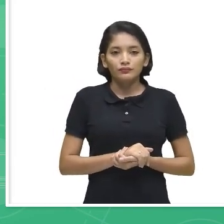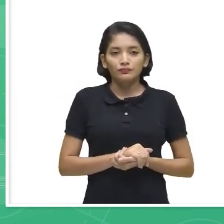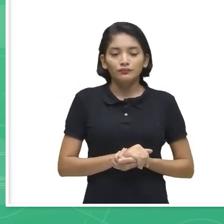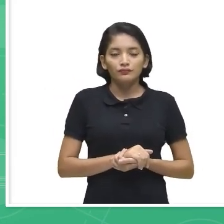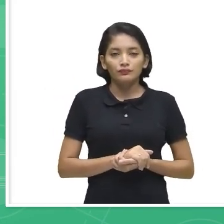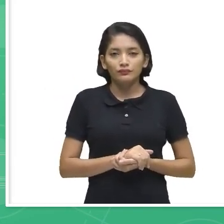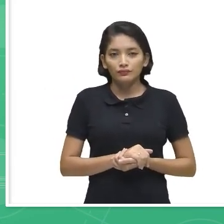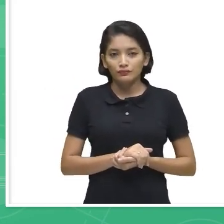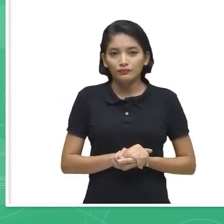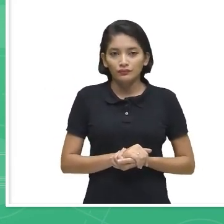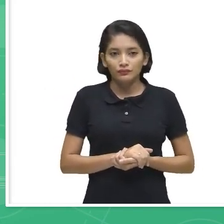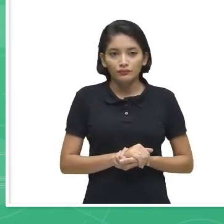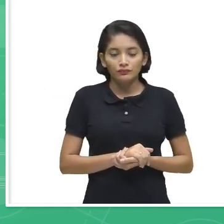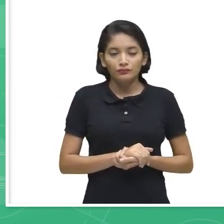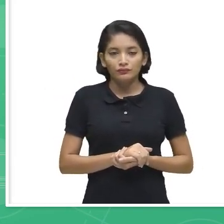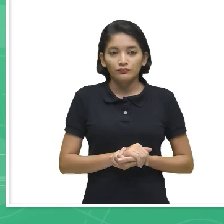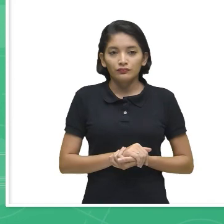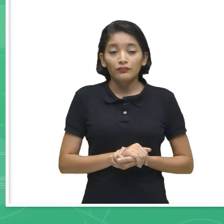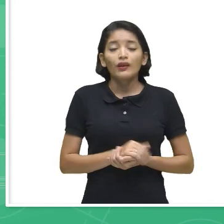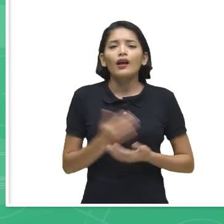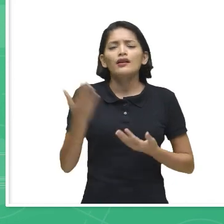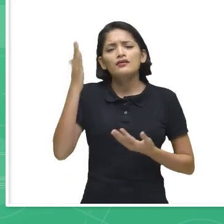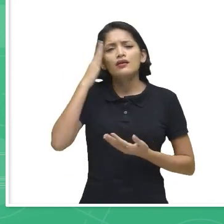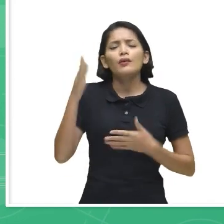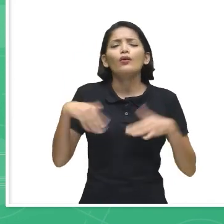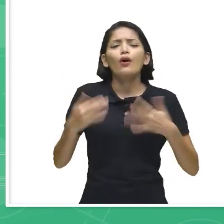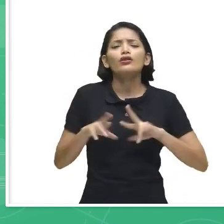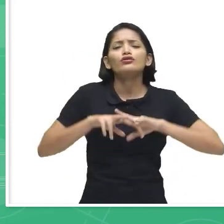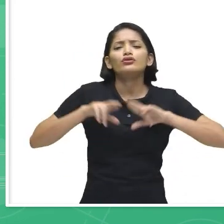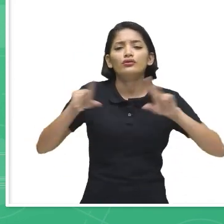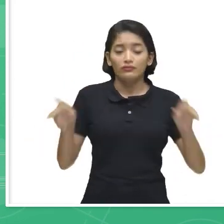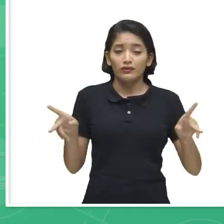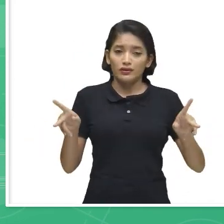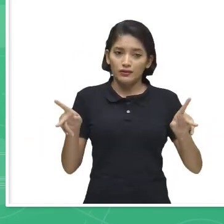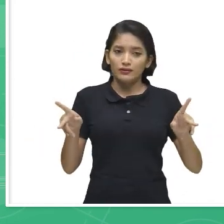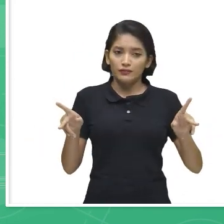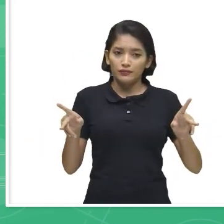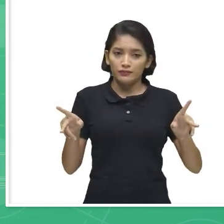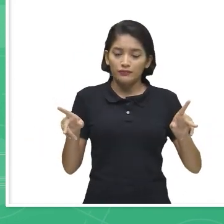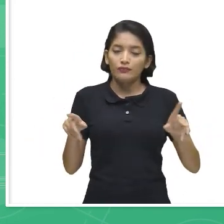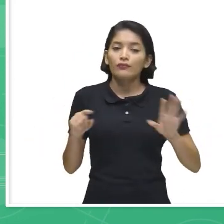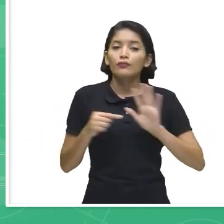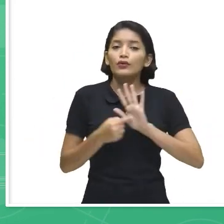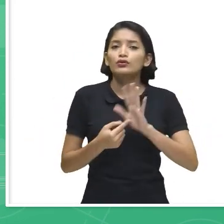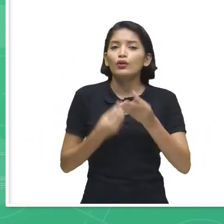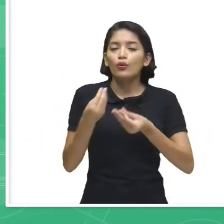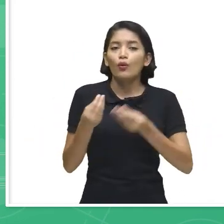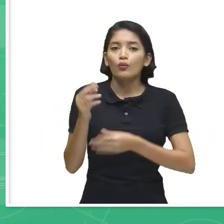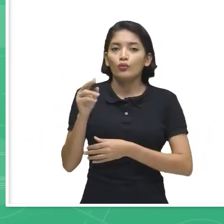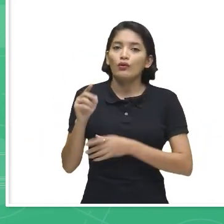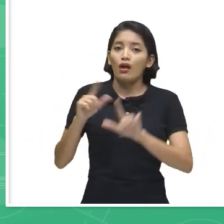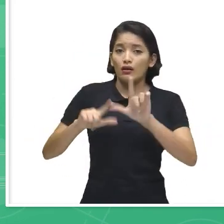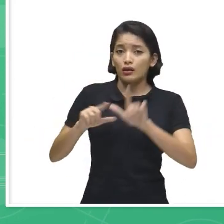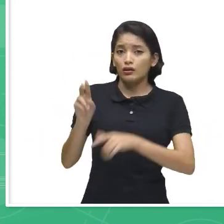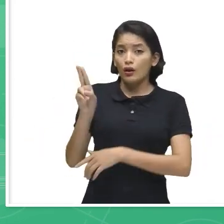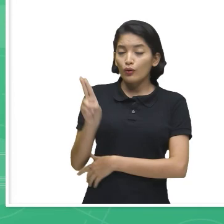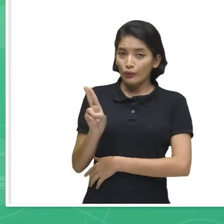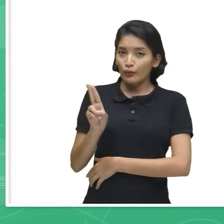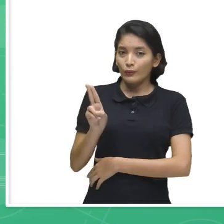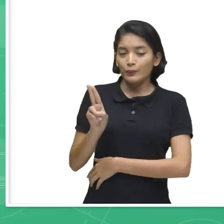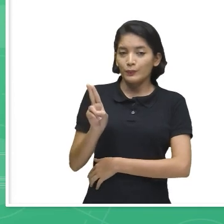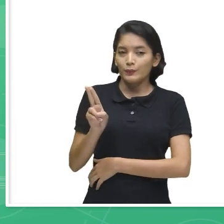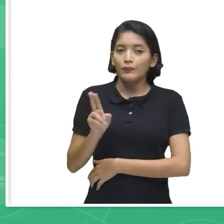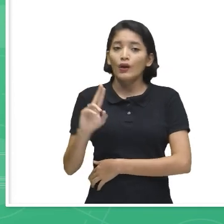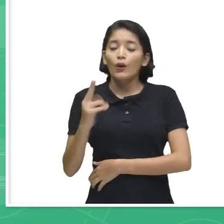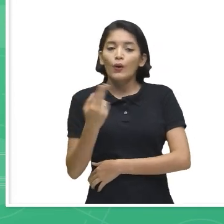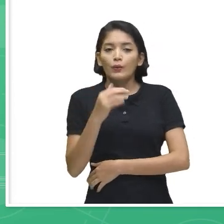10 volts. Agora ele quer a diferença de potencial. Veja que a diferença de potencial a gente pode denotar pela letra U também, tá certo? Ou